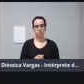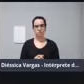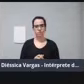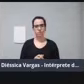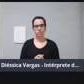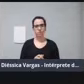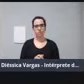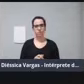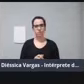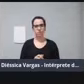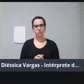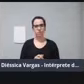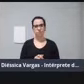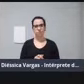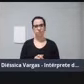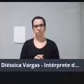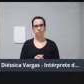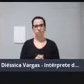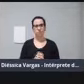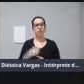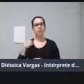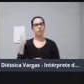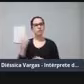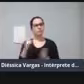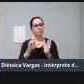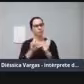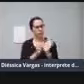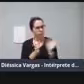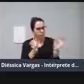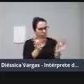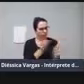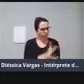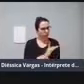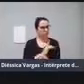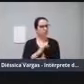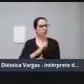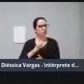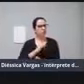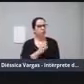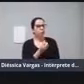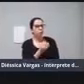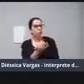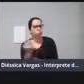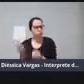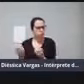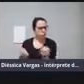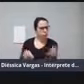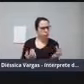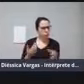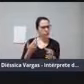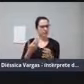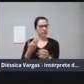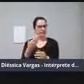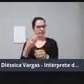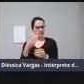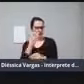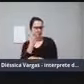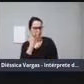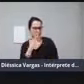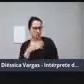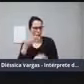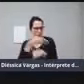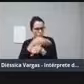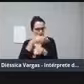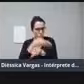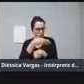concluído, né? E a gente teve um número muito grande de crianças que participaram. A gente tem várias escolas parceiras, né? Do projeto,